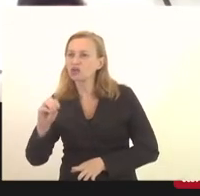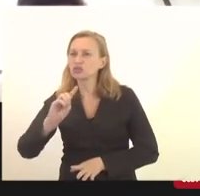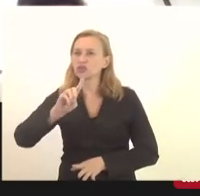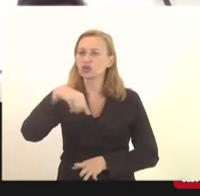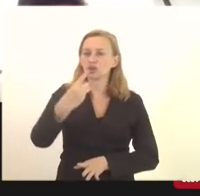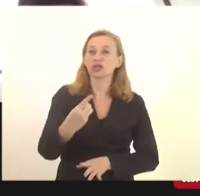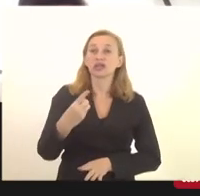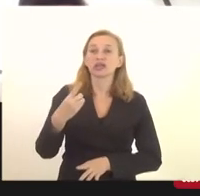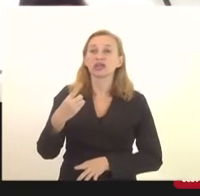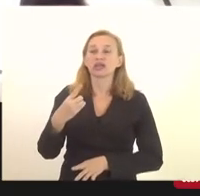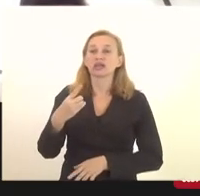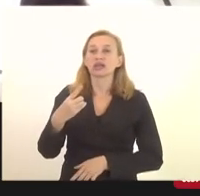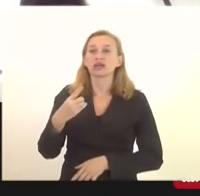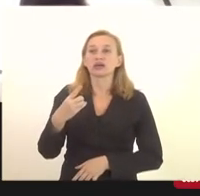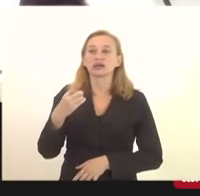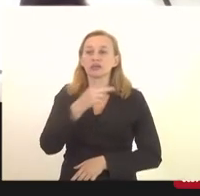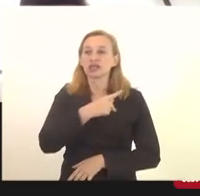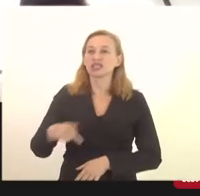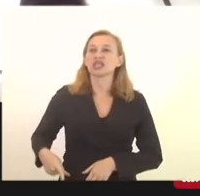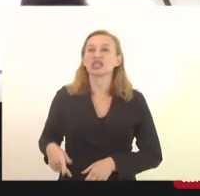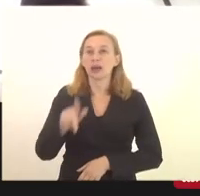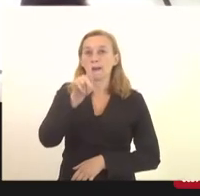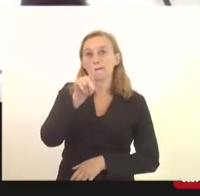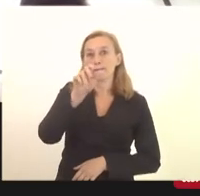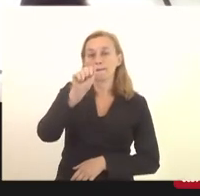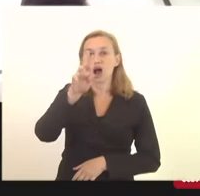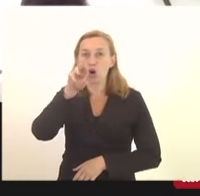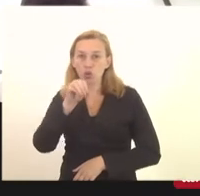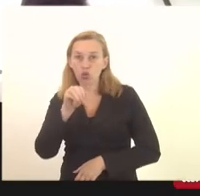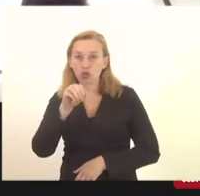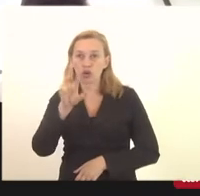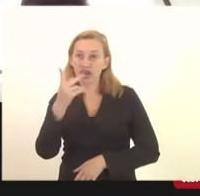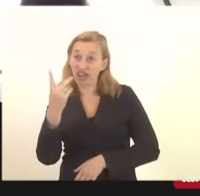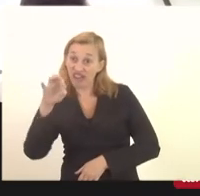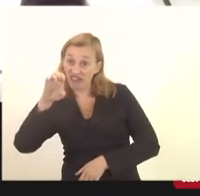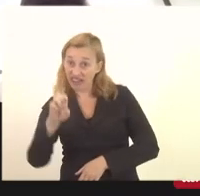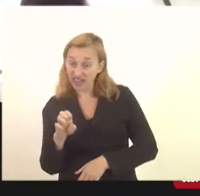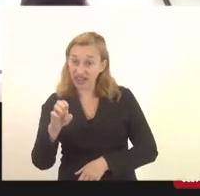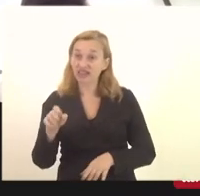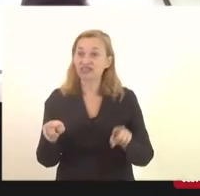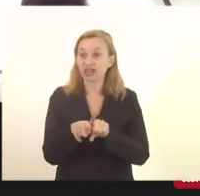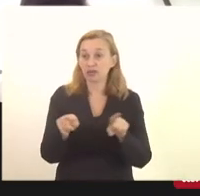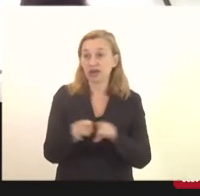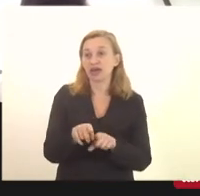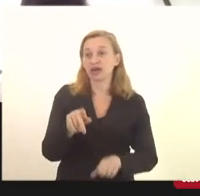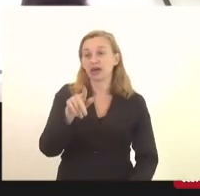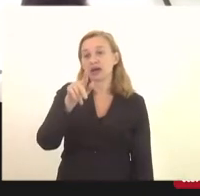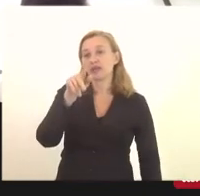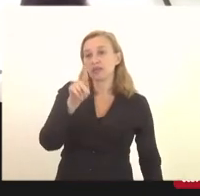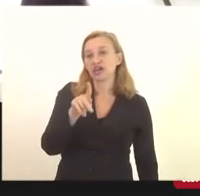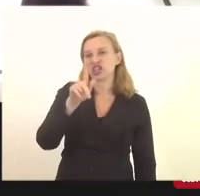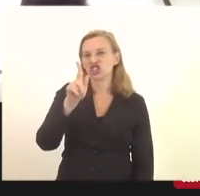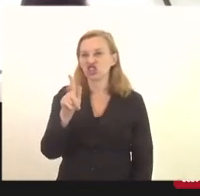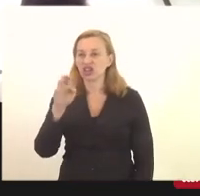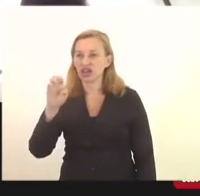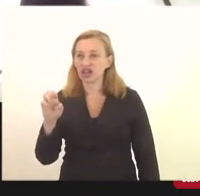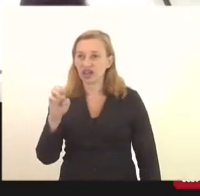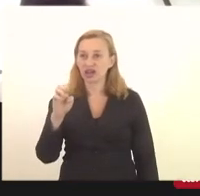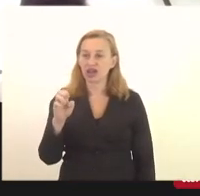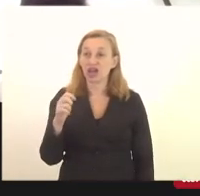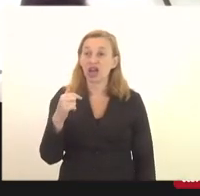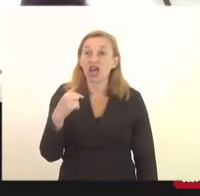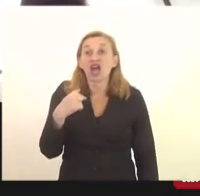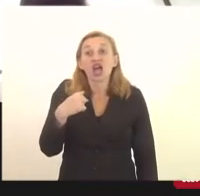Presidente, Paulo Henrique também, por favor. Depois, Paulo Henrique Manier, da PGE. Por favor, presidente, doutor... eu